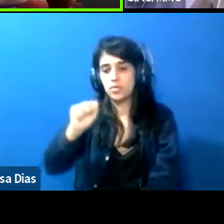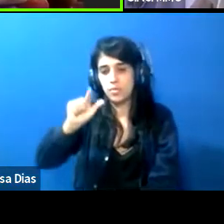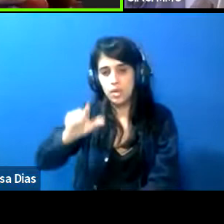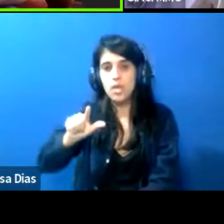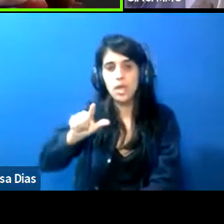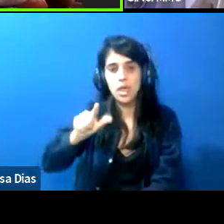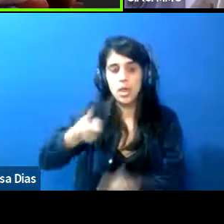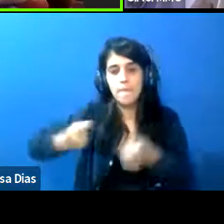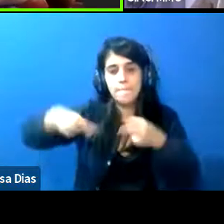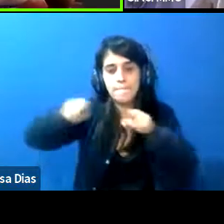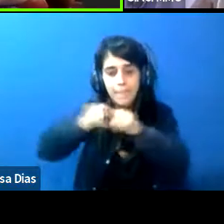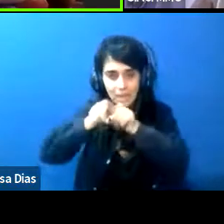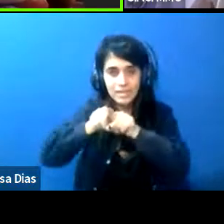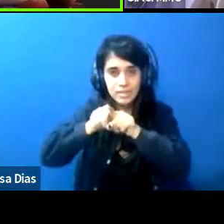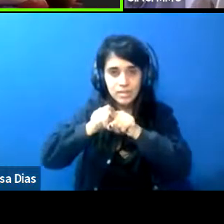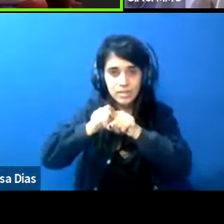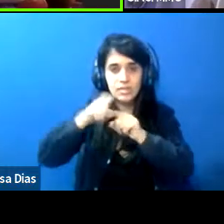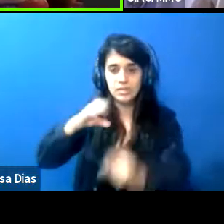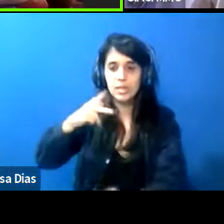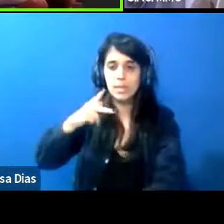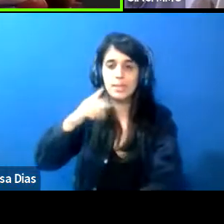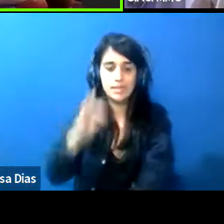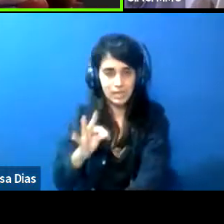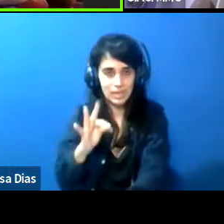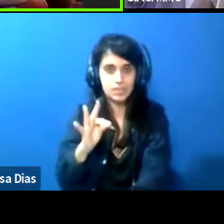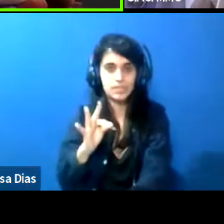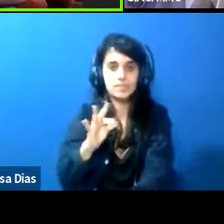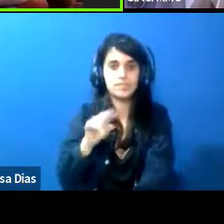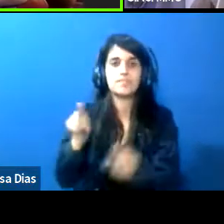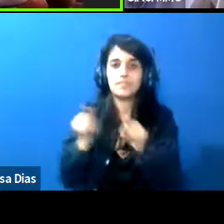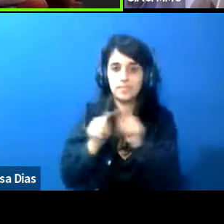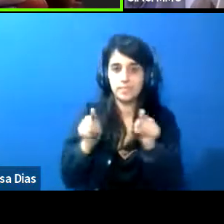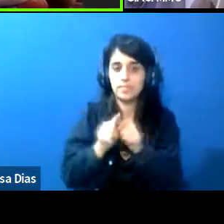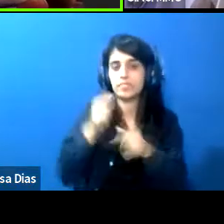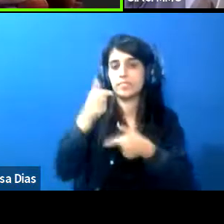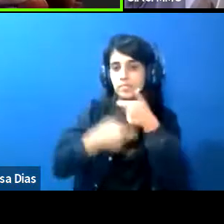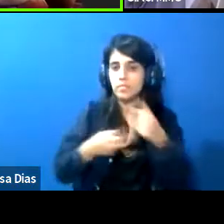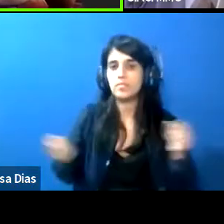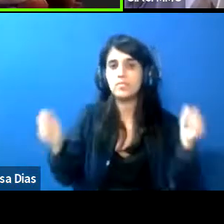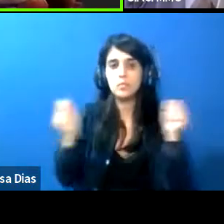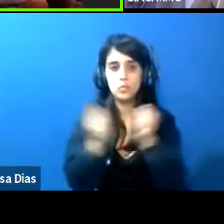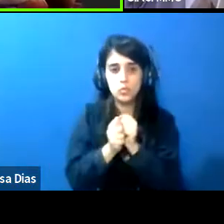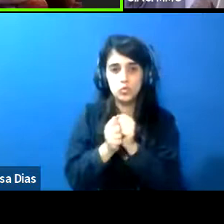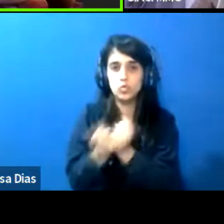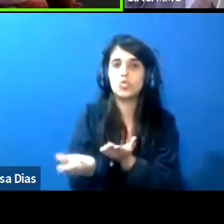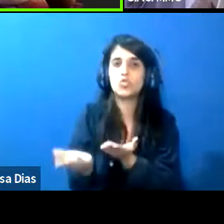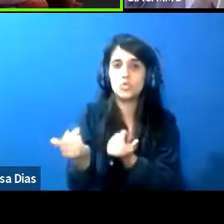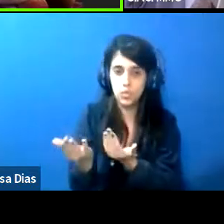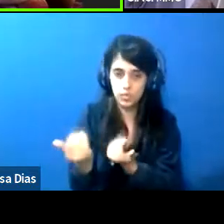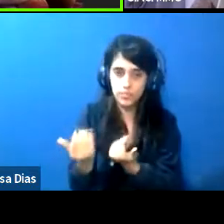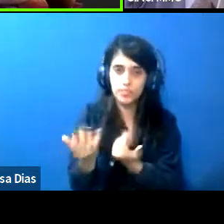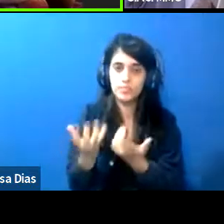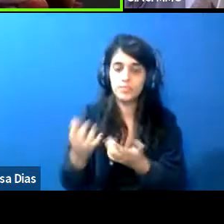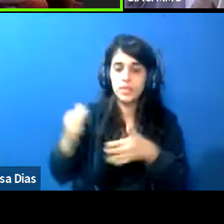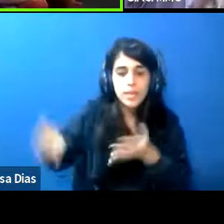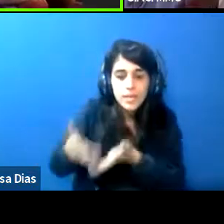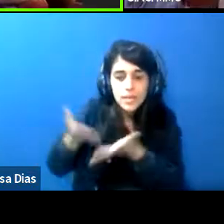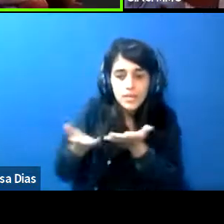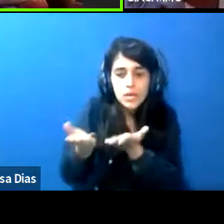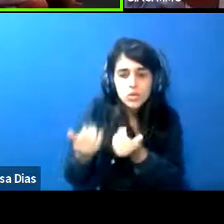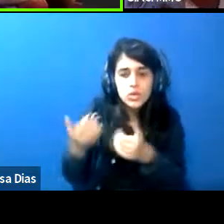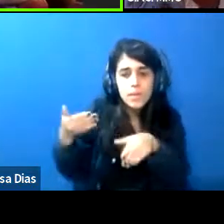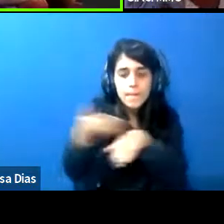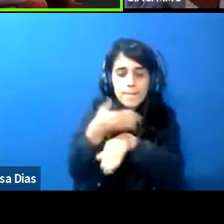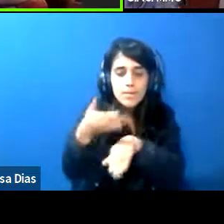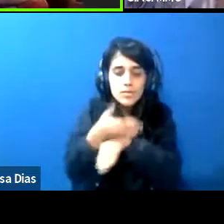nós, enquanto movimento, enquanto CPT. Então, temos esse trabalho com os jovens. e a gente tenta envolver os jovens também